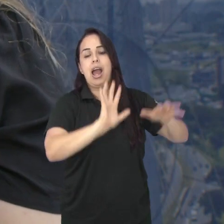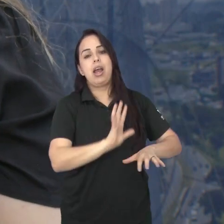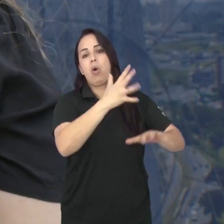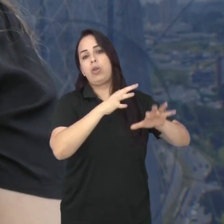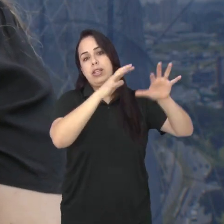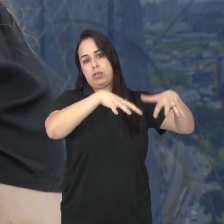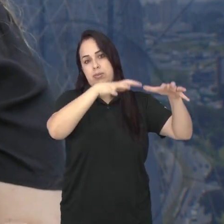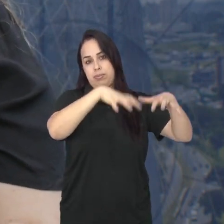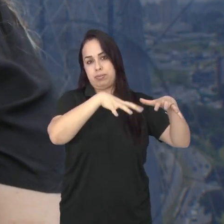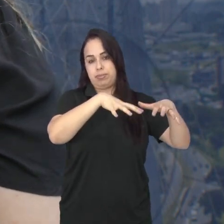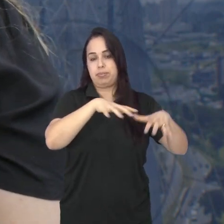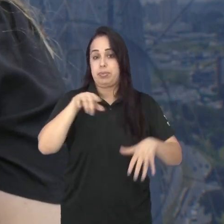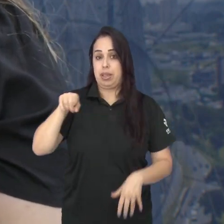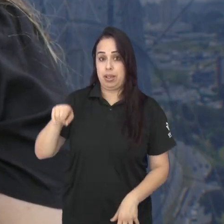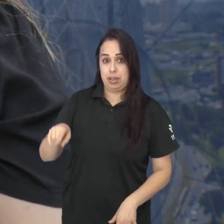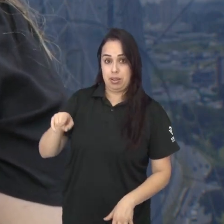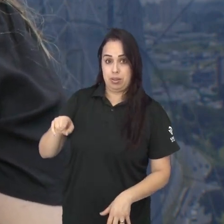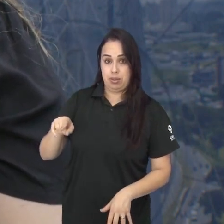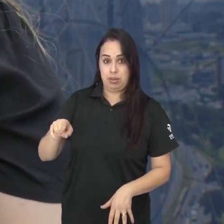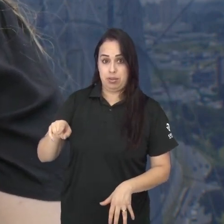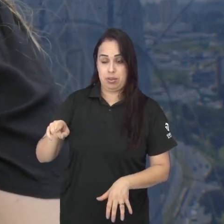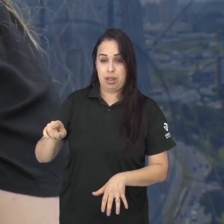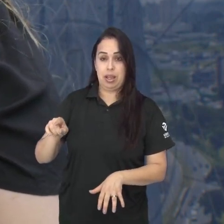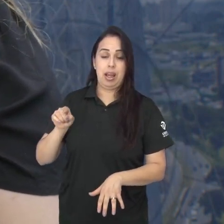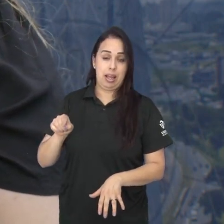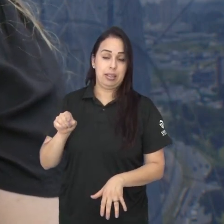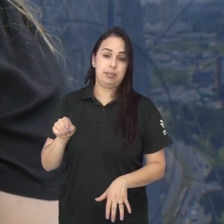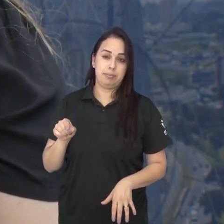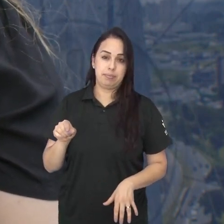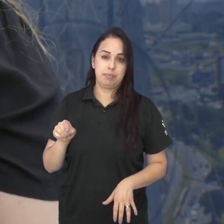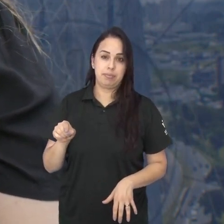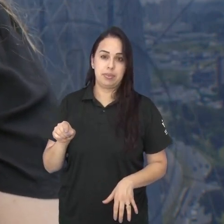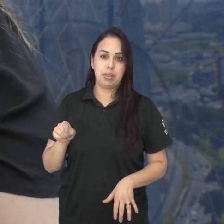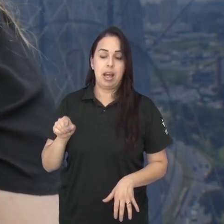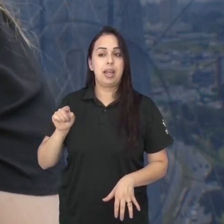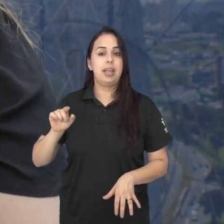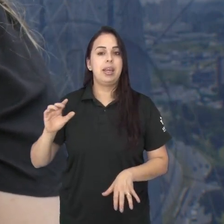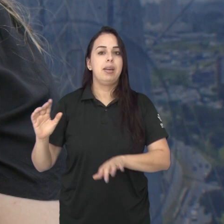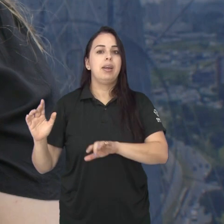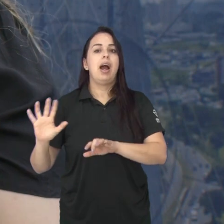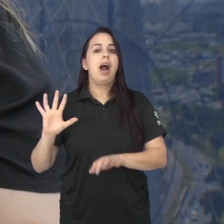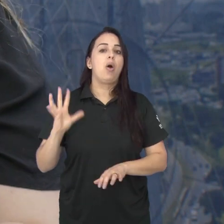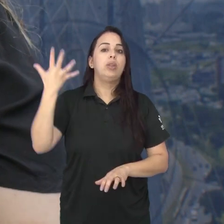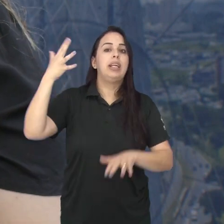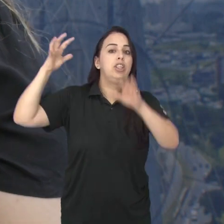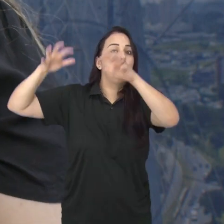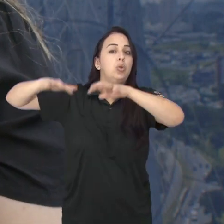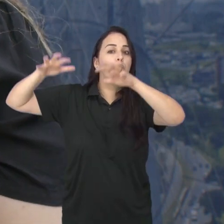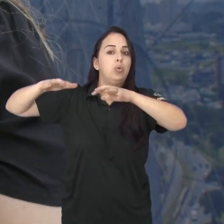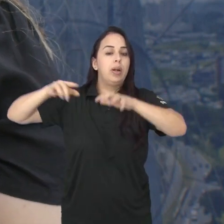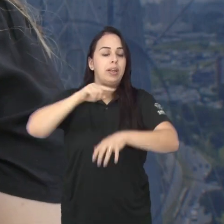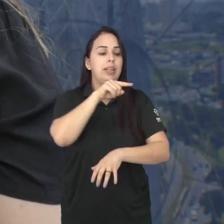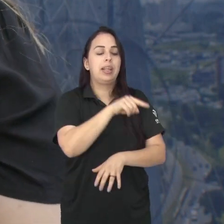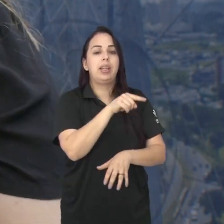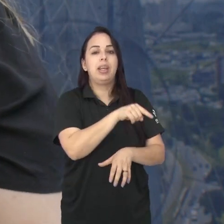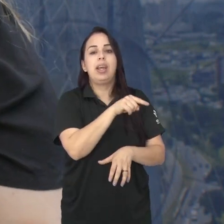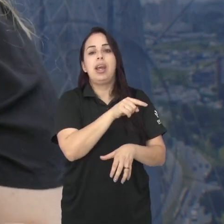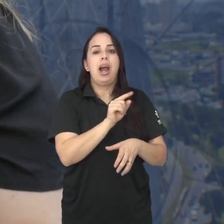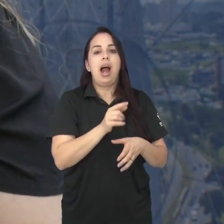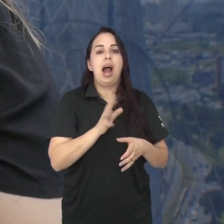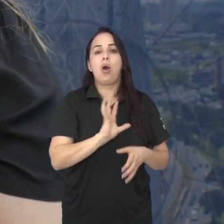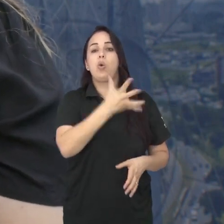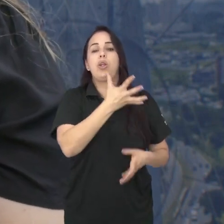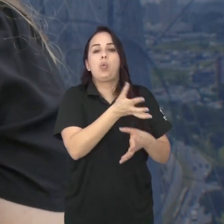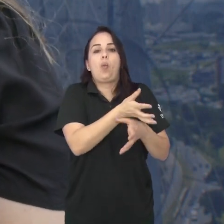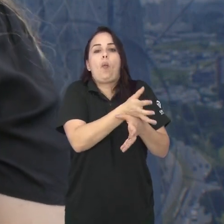chuvas. Então, o Laninha aumentam as minhas taxas de chuva e o meu El Niño deixa o meu